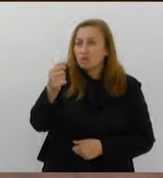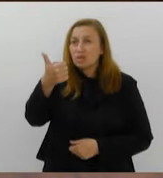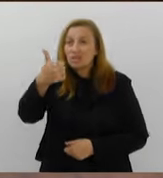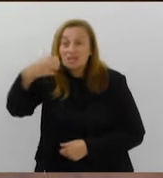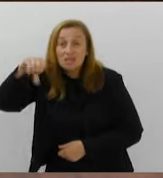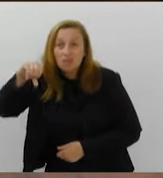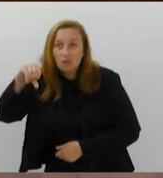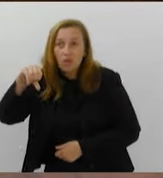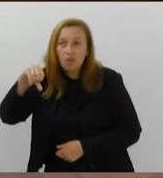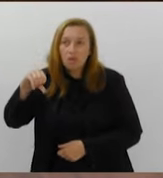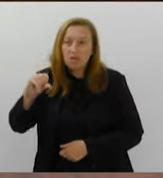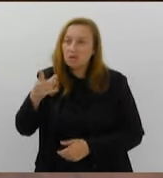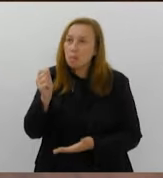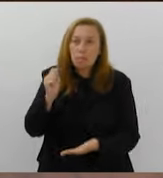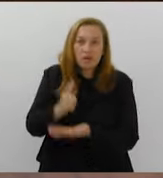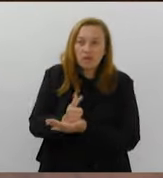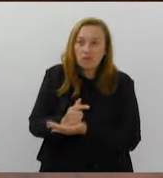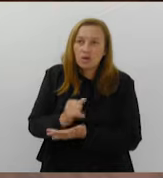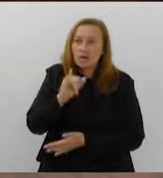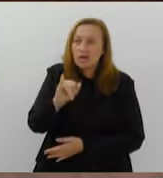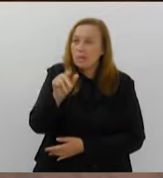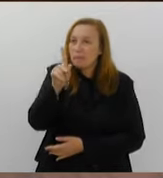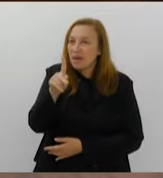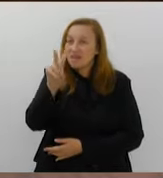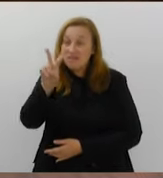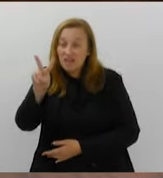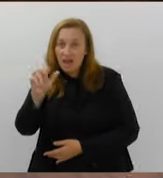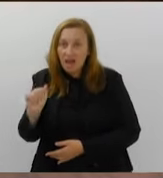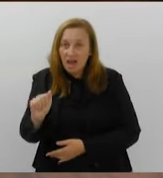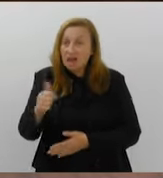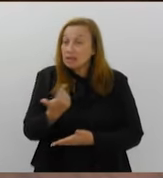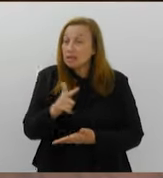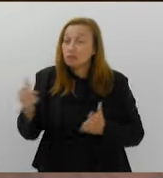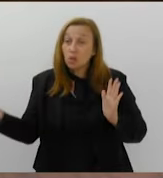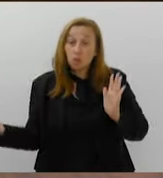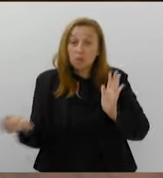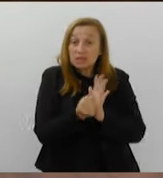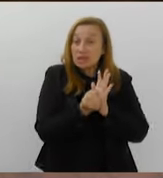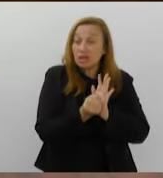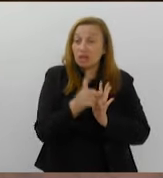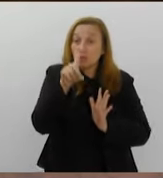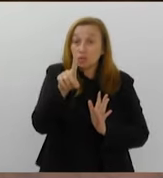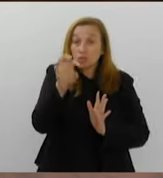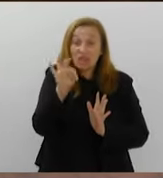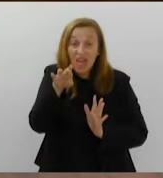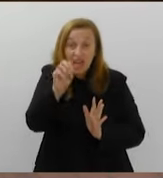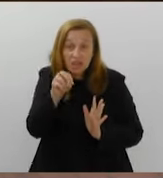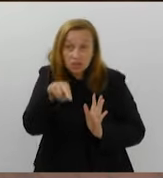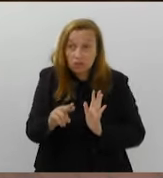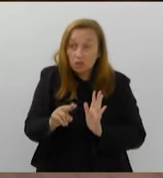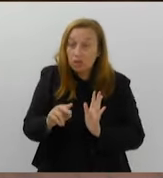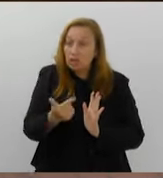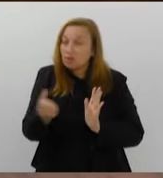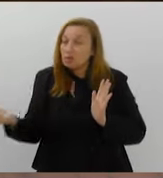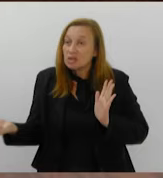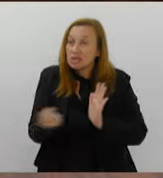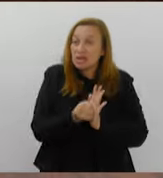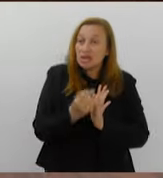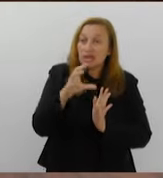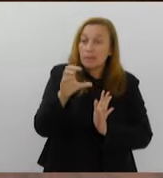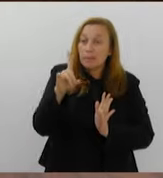2019, sem pagar o IPVA, sem o selo do próprio Detro de vistoria, ônibus sem selo de